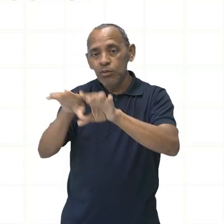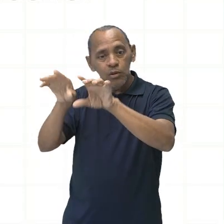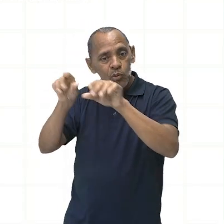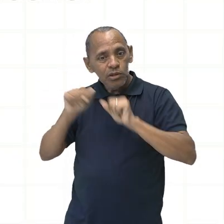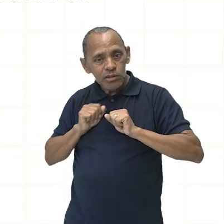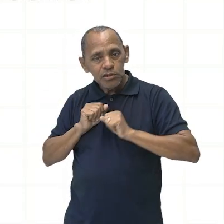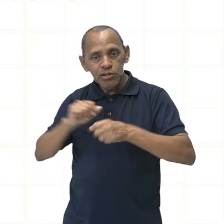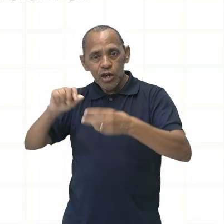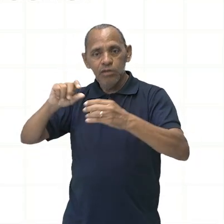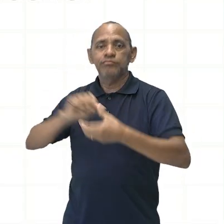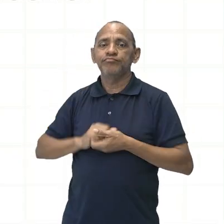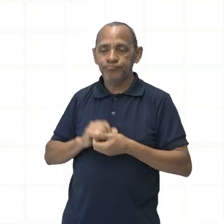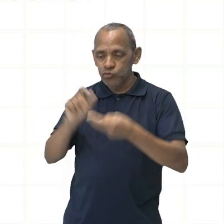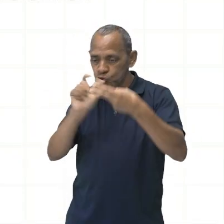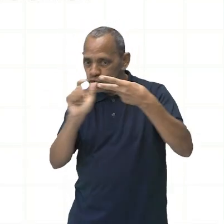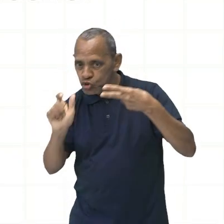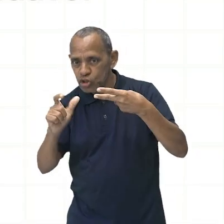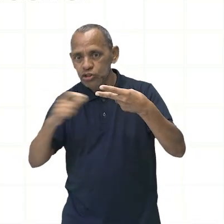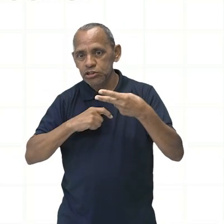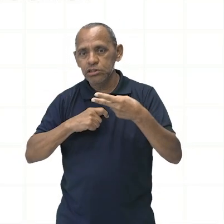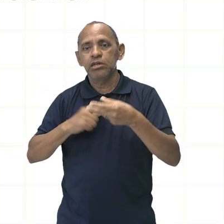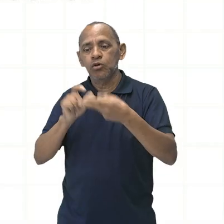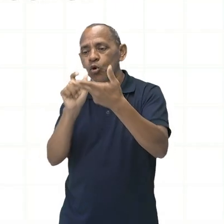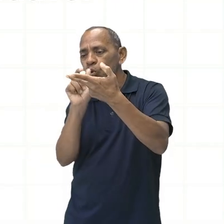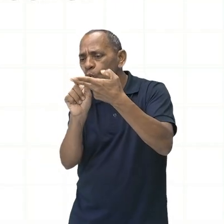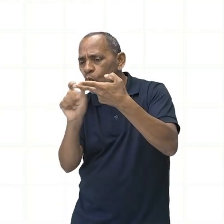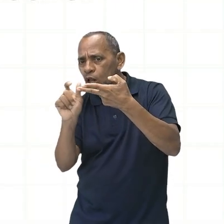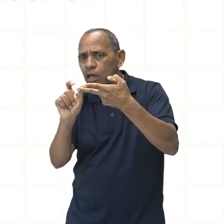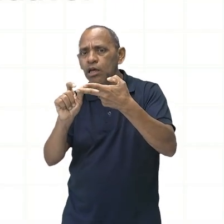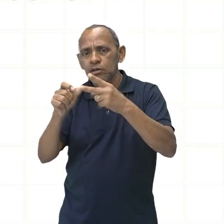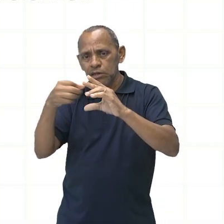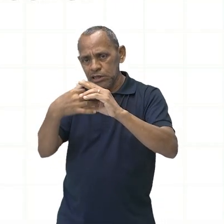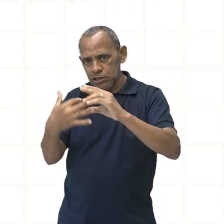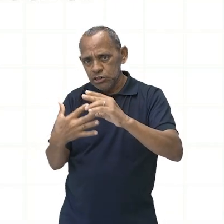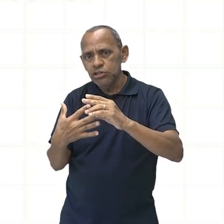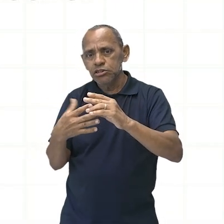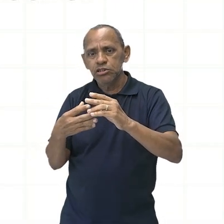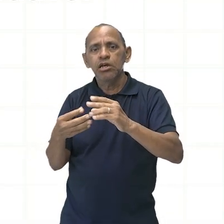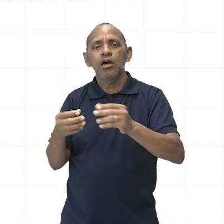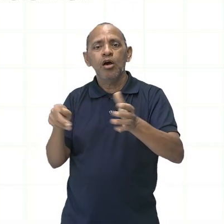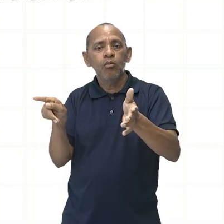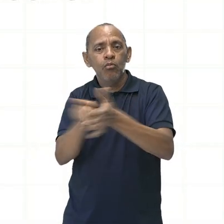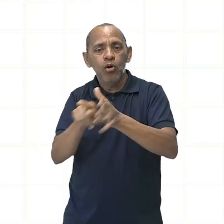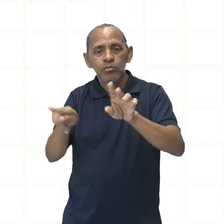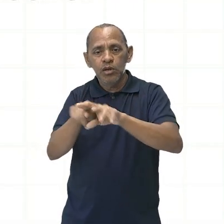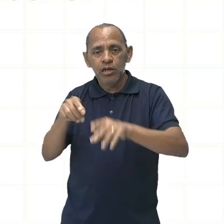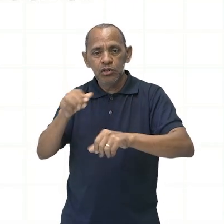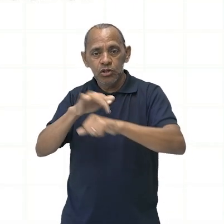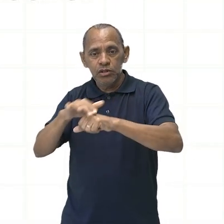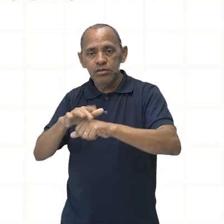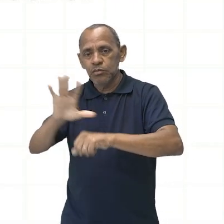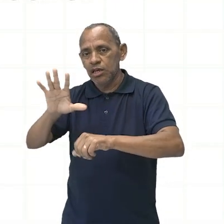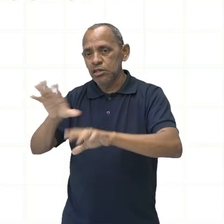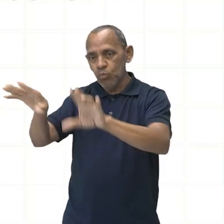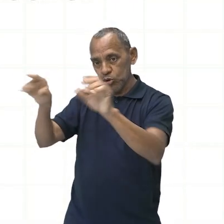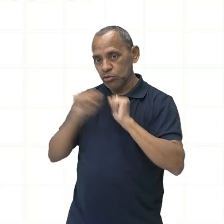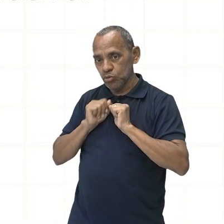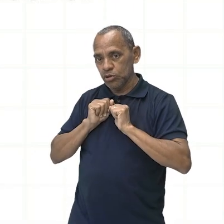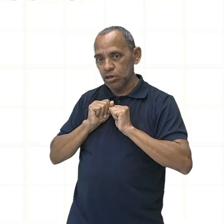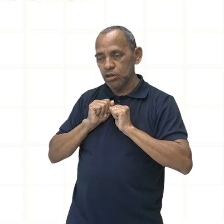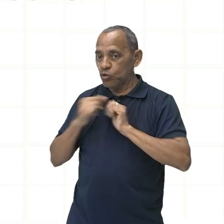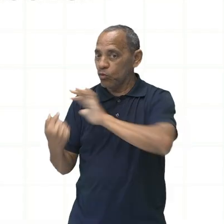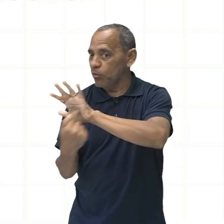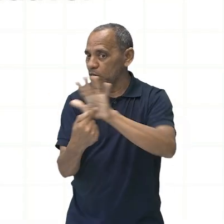do gene, de possuir um dos alelos que se caracteriza com essa doença, mas ela é portadora, ela não vai exibir